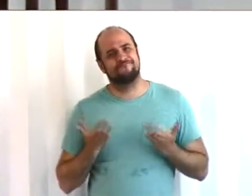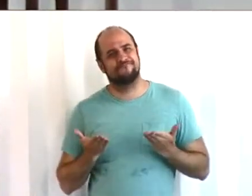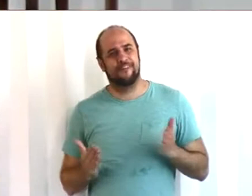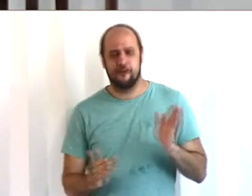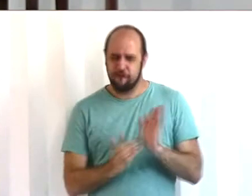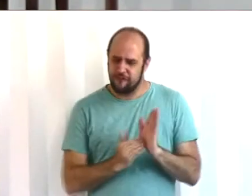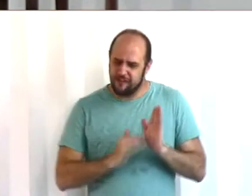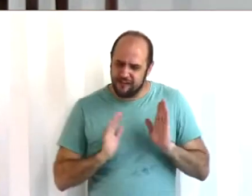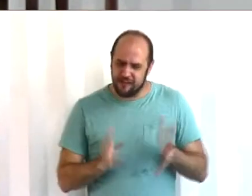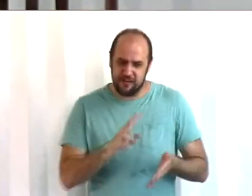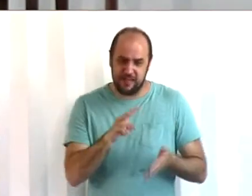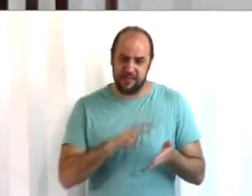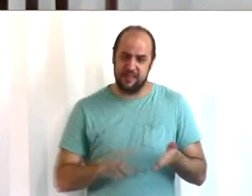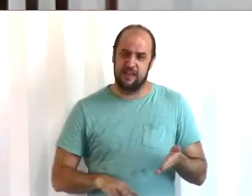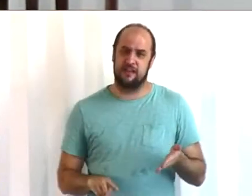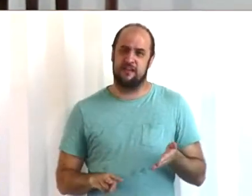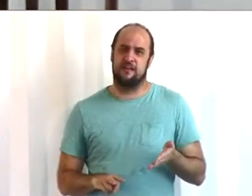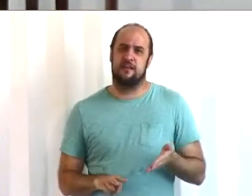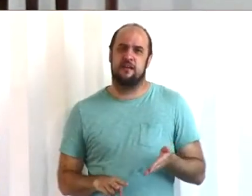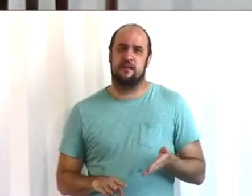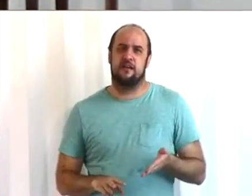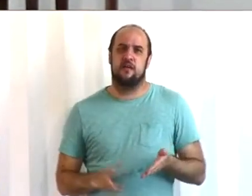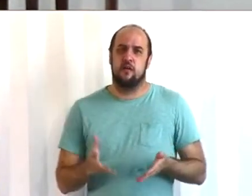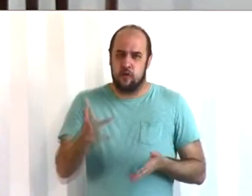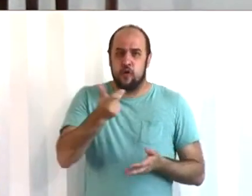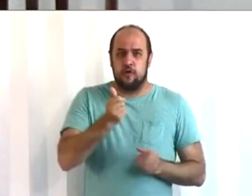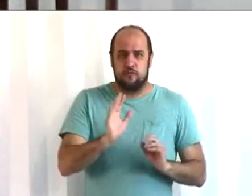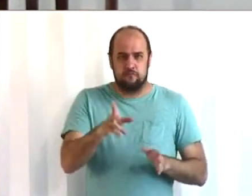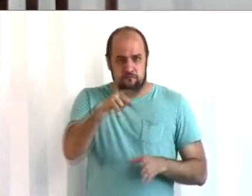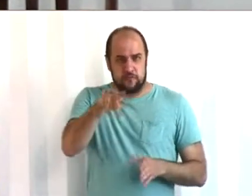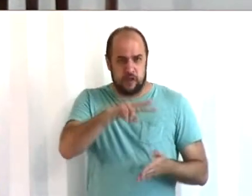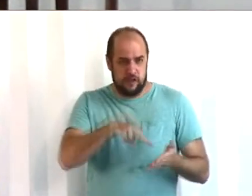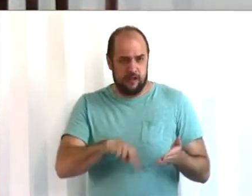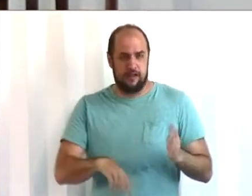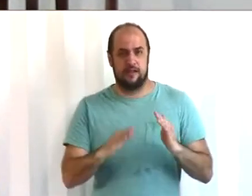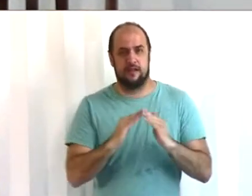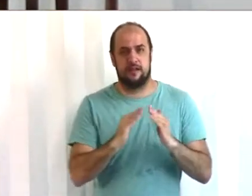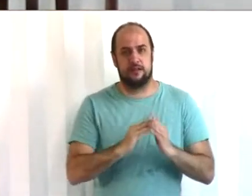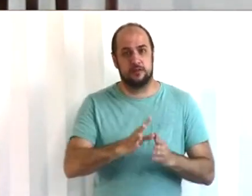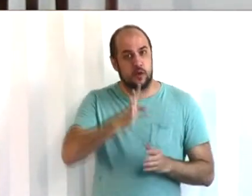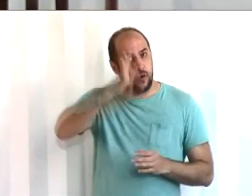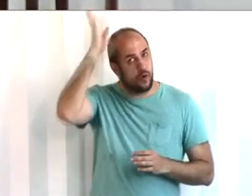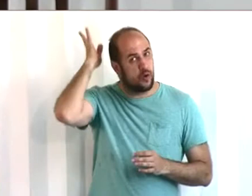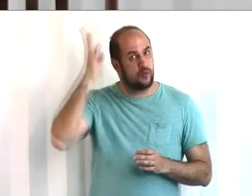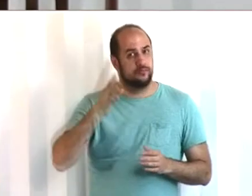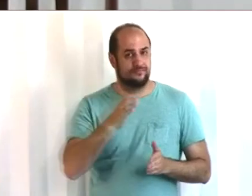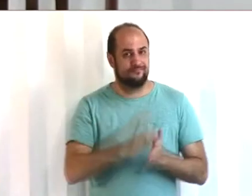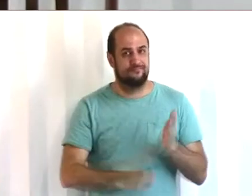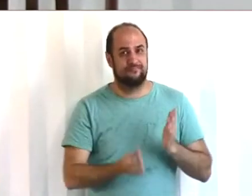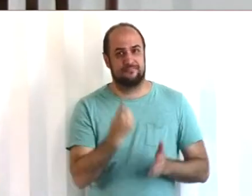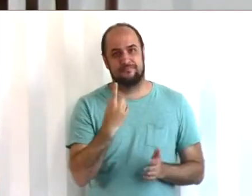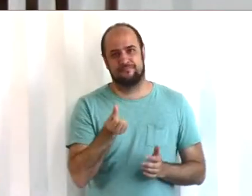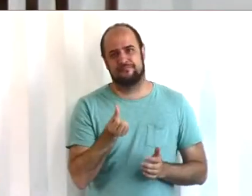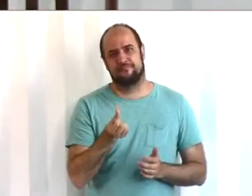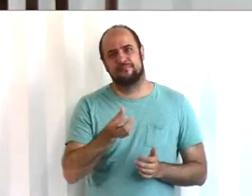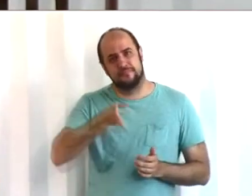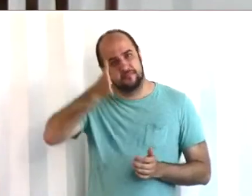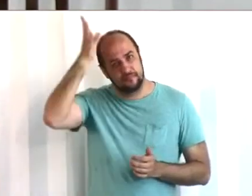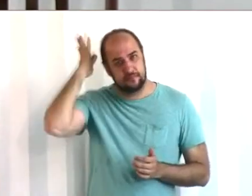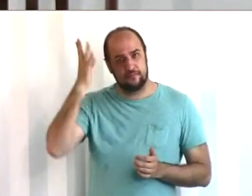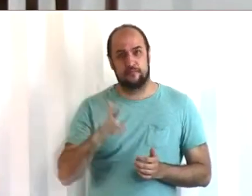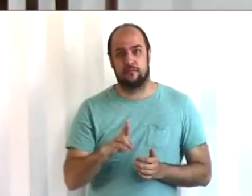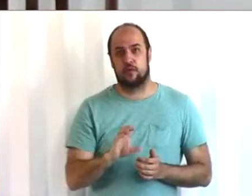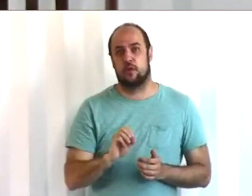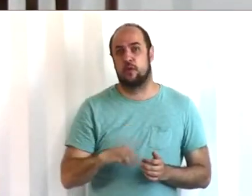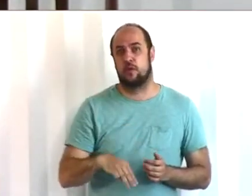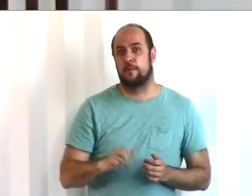essa meditação com a leitura de um texto. Quero lhes convidar, Romanos capítulo 16, Romanos